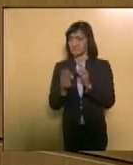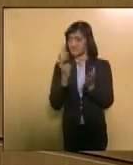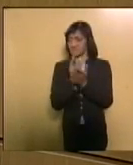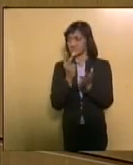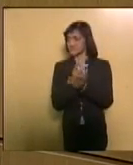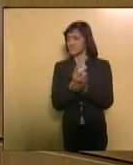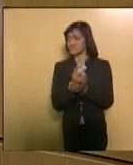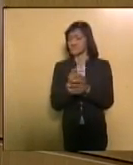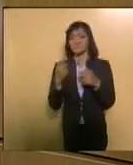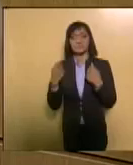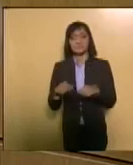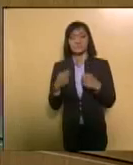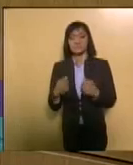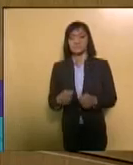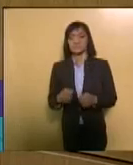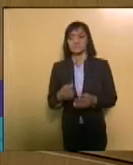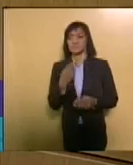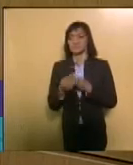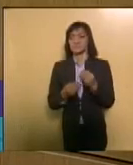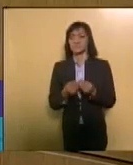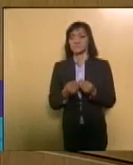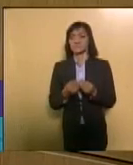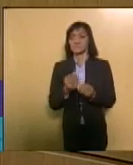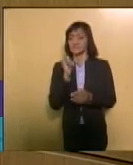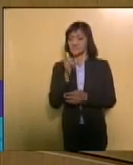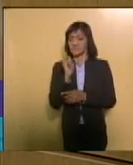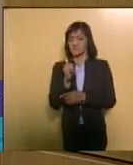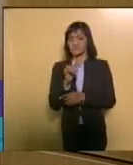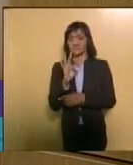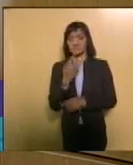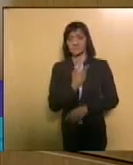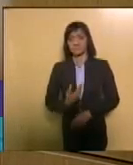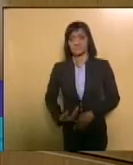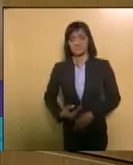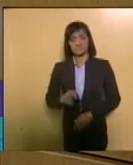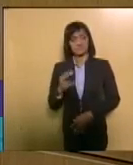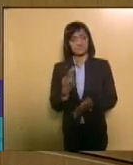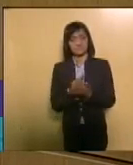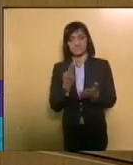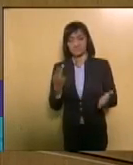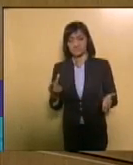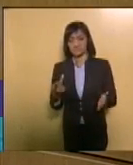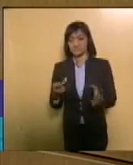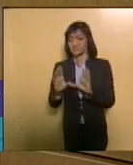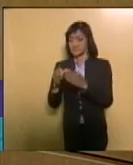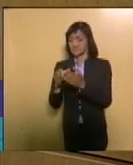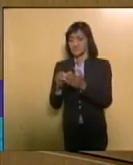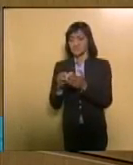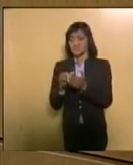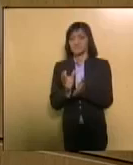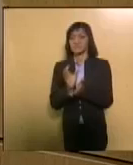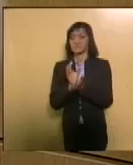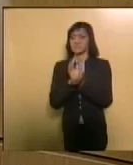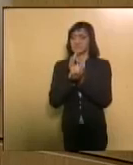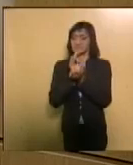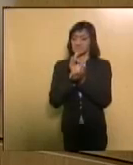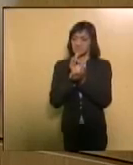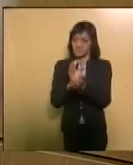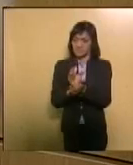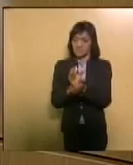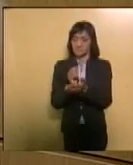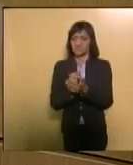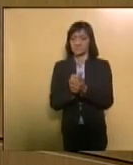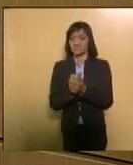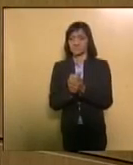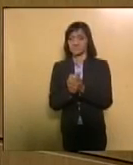precisam ter um mecanismo de contar pro estado que tá acontecendo ali isso passa desde o conselho comunitário de segurança e quem acompanha